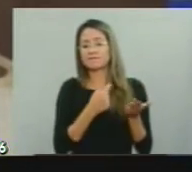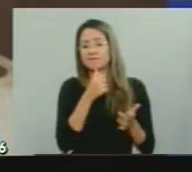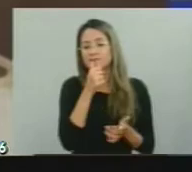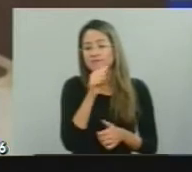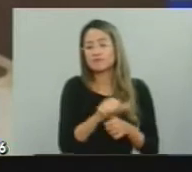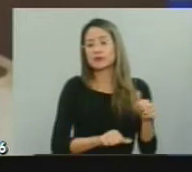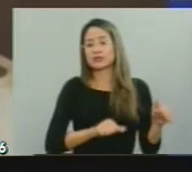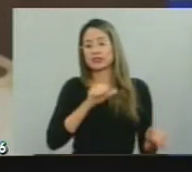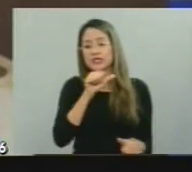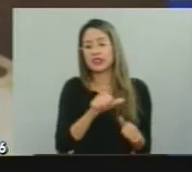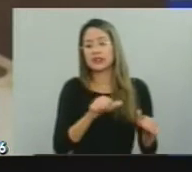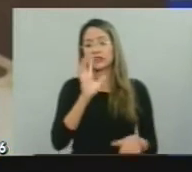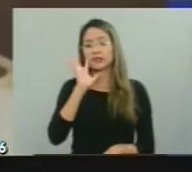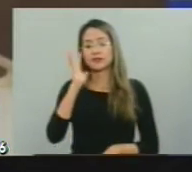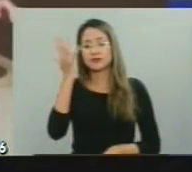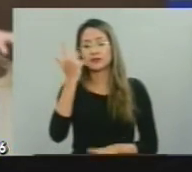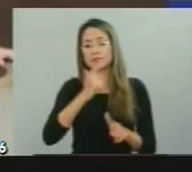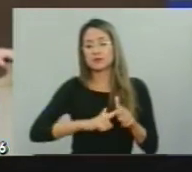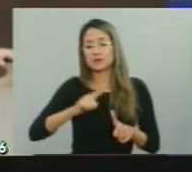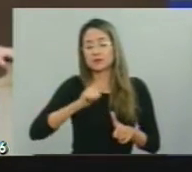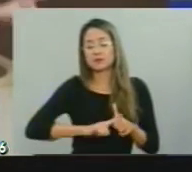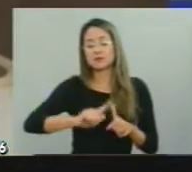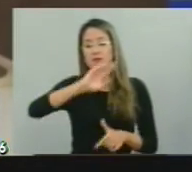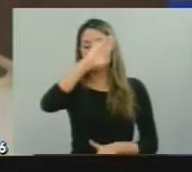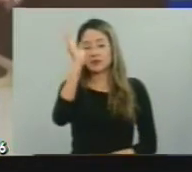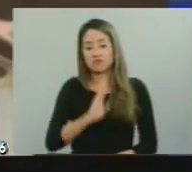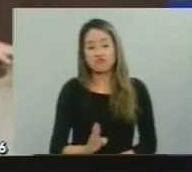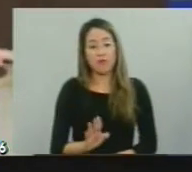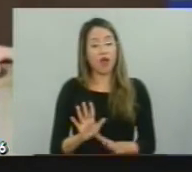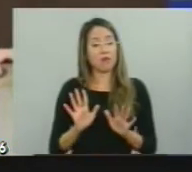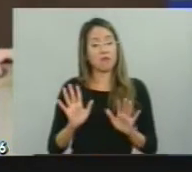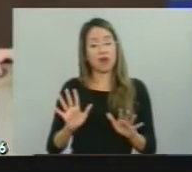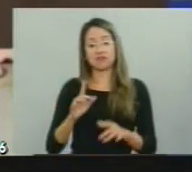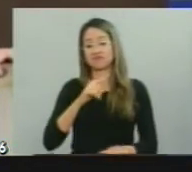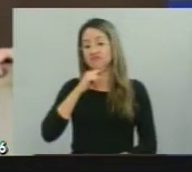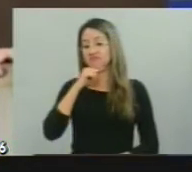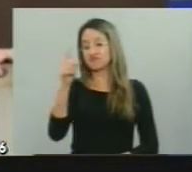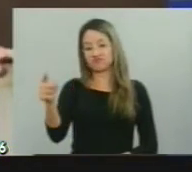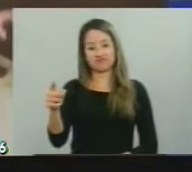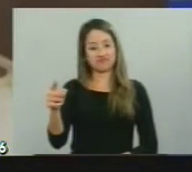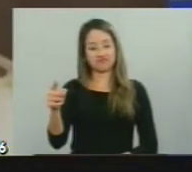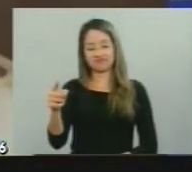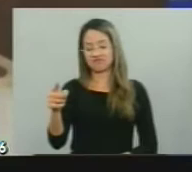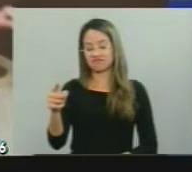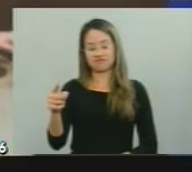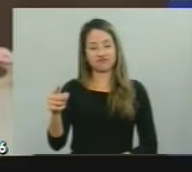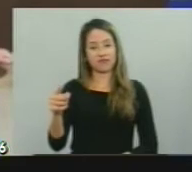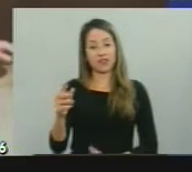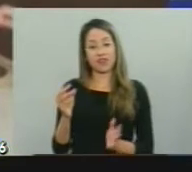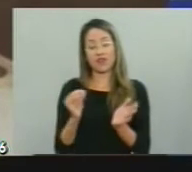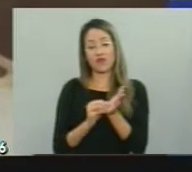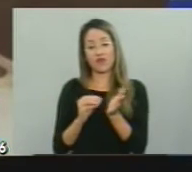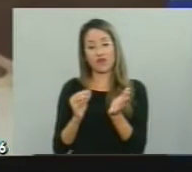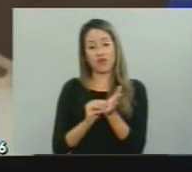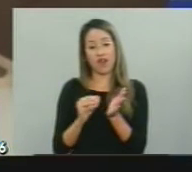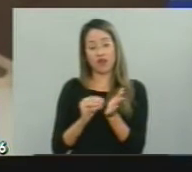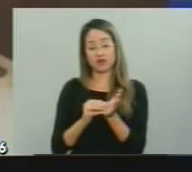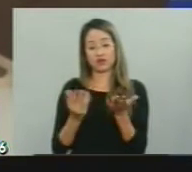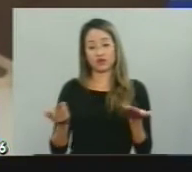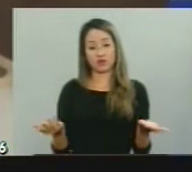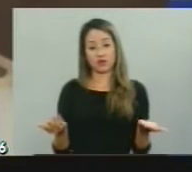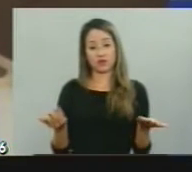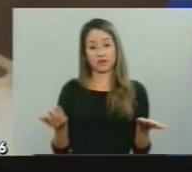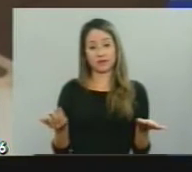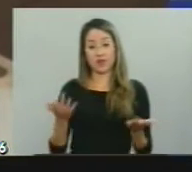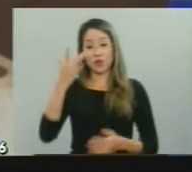anos conseguiram uma lógica de rentabilidade. Esgotou esse modelo. Faltou povo. E quem se dissocia